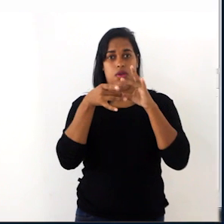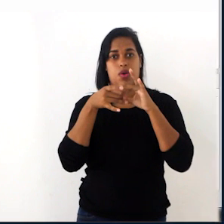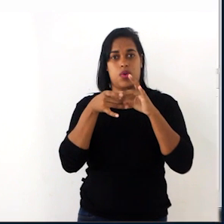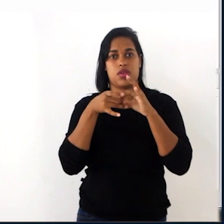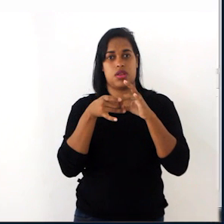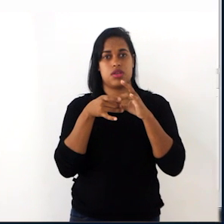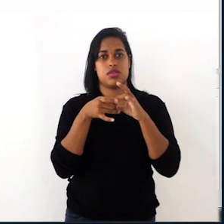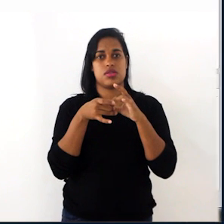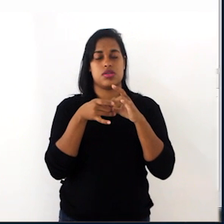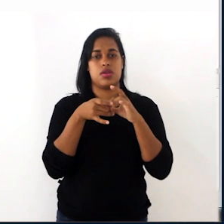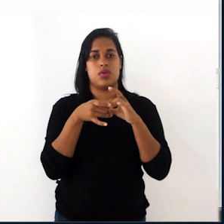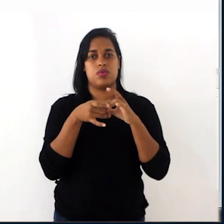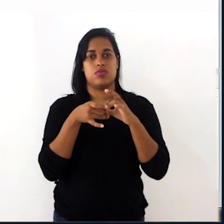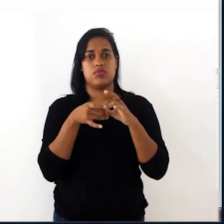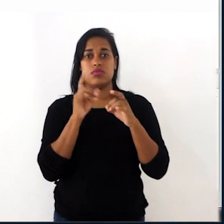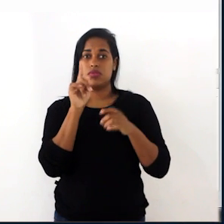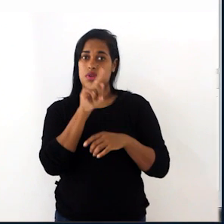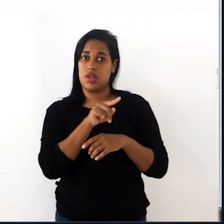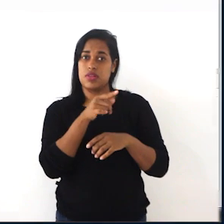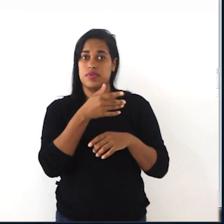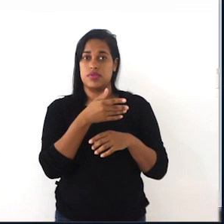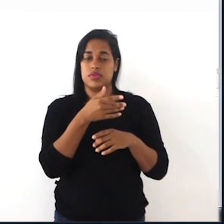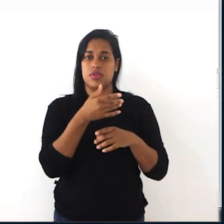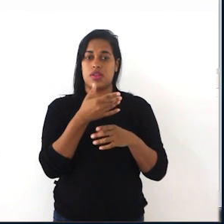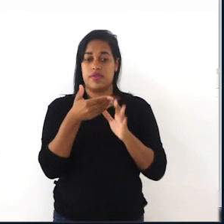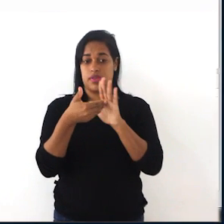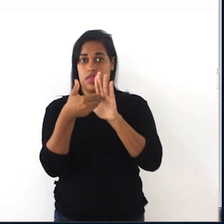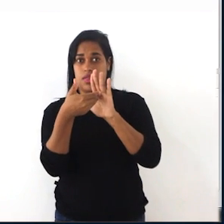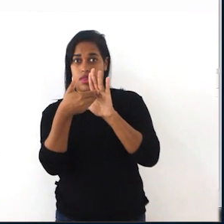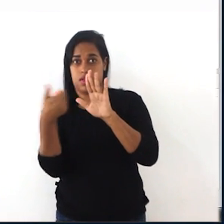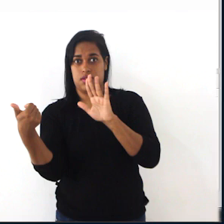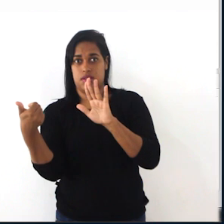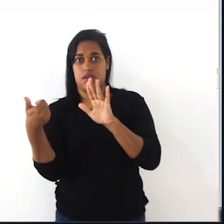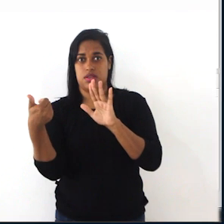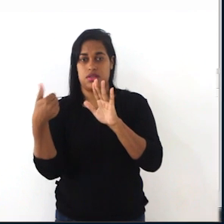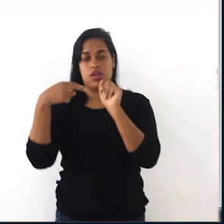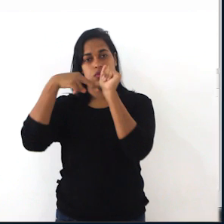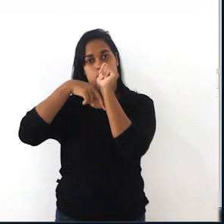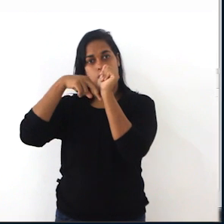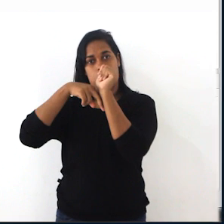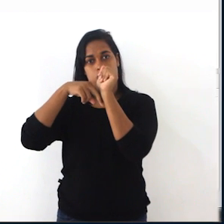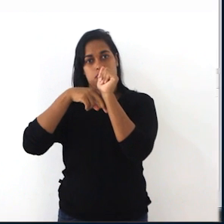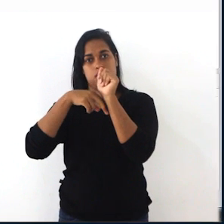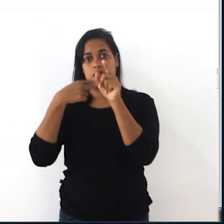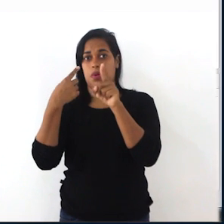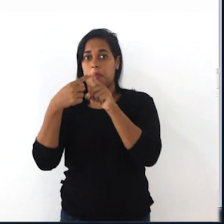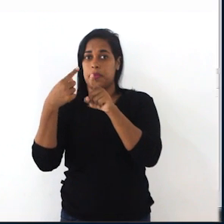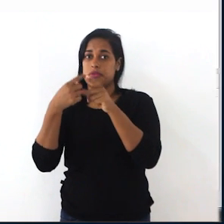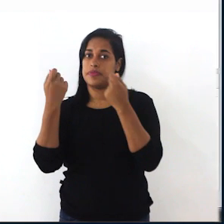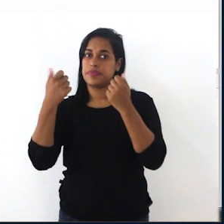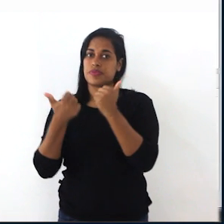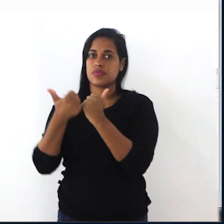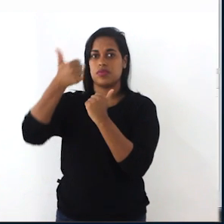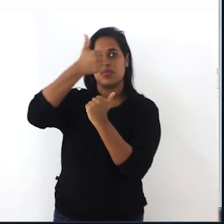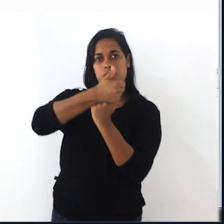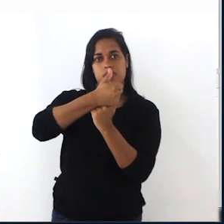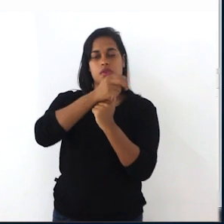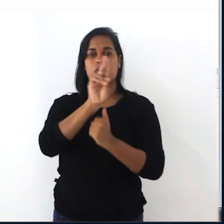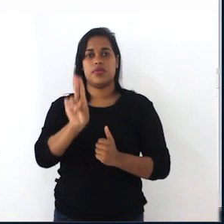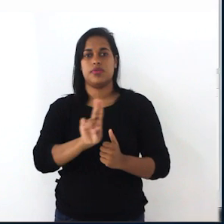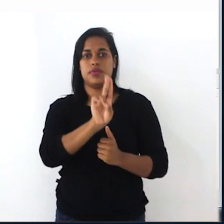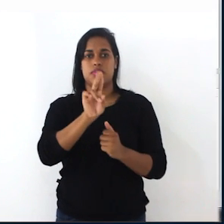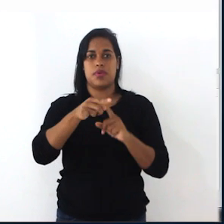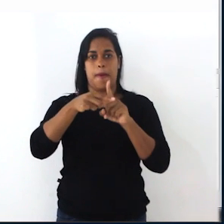ela vai ser esquecida, ela vai ser retirada do código do PHP por ser insegura, e agora hoje em dia a gente utiliza